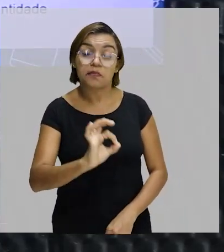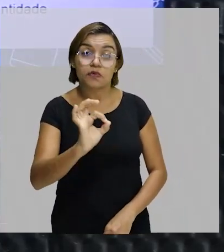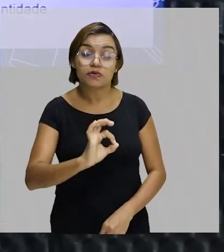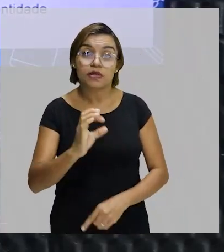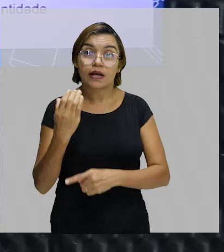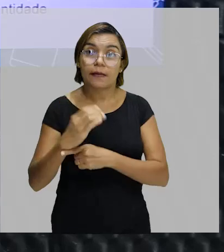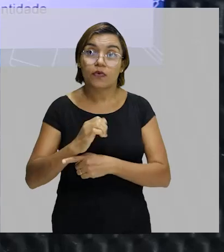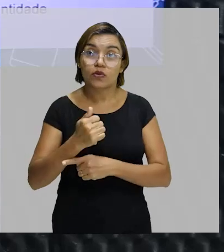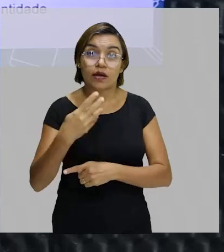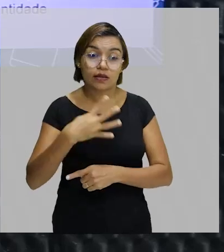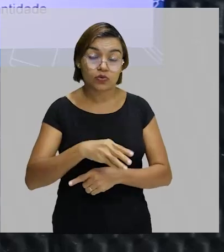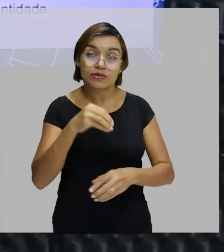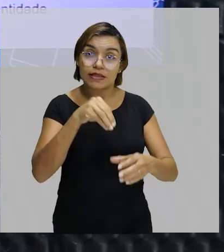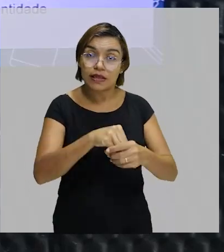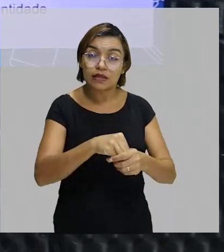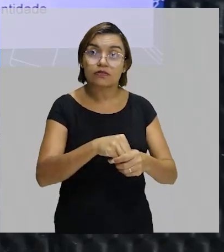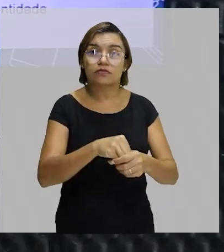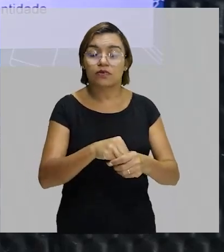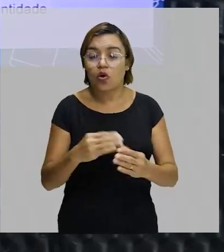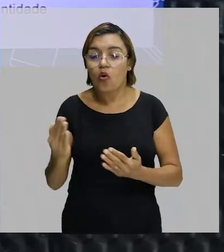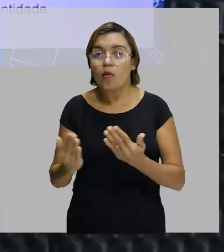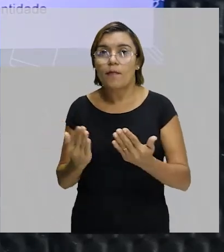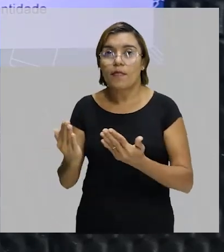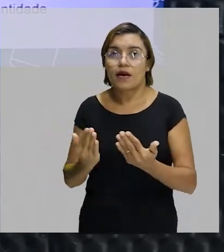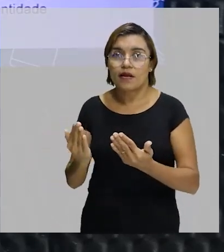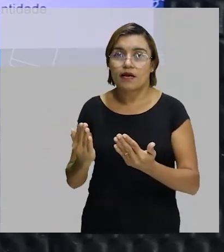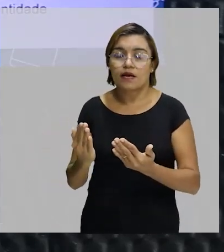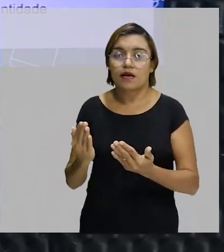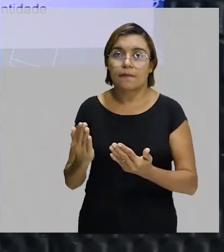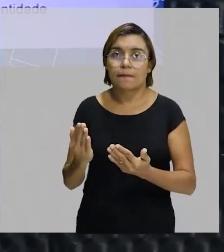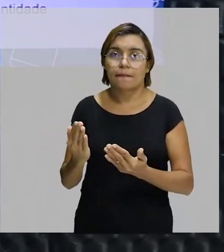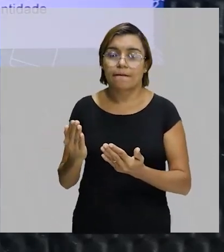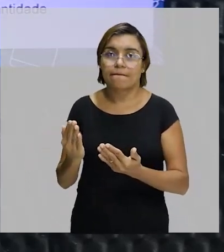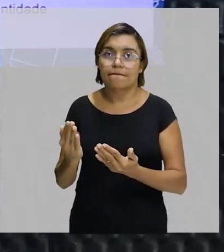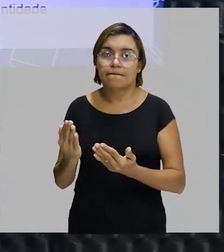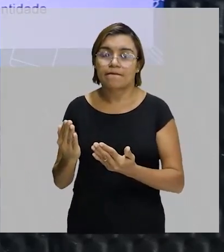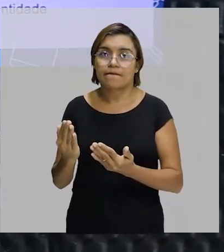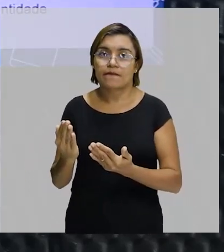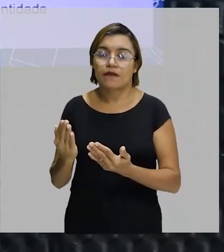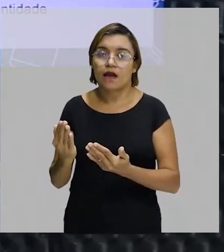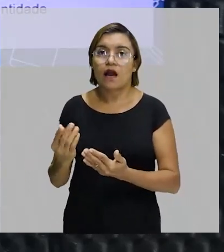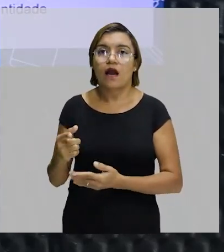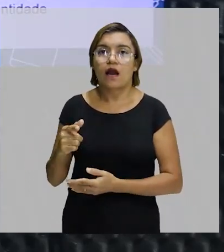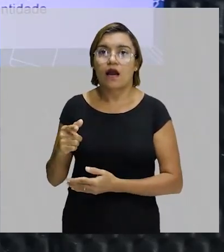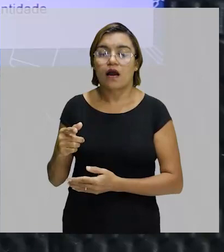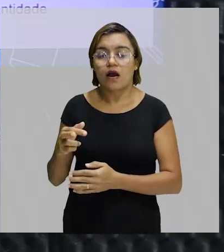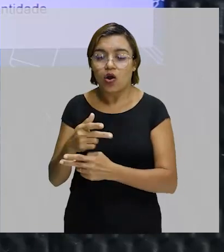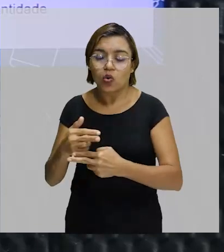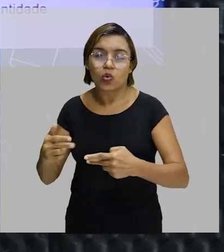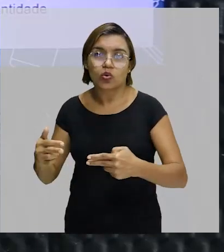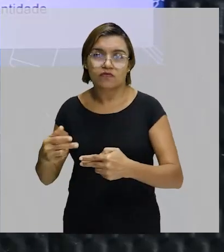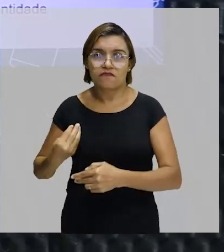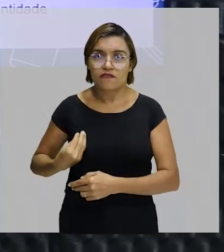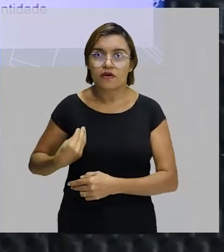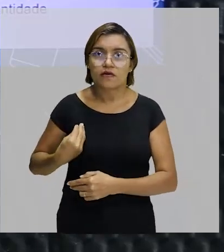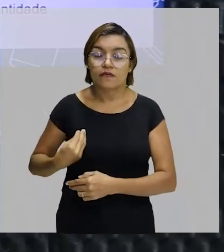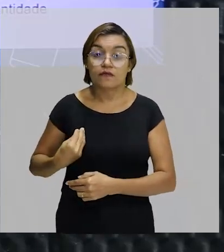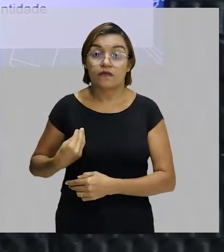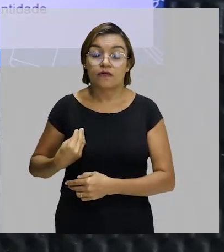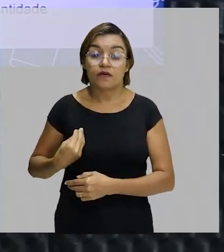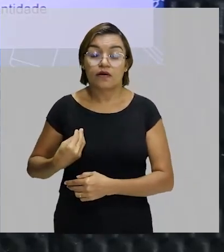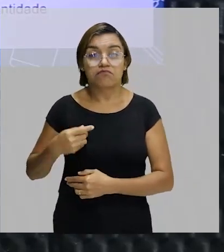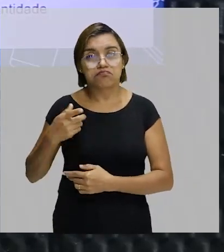carbono 14 em comparação a um organismo vivo, né, isso quer dizer que